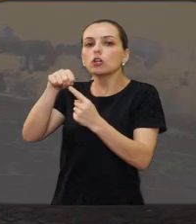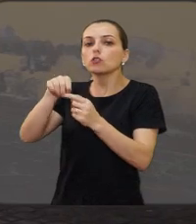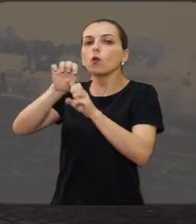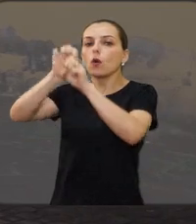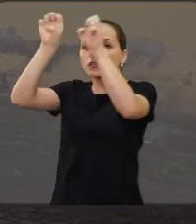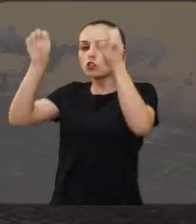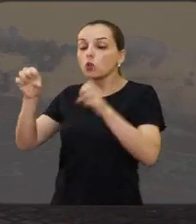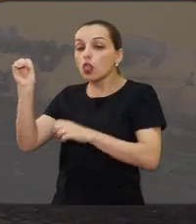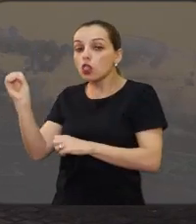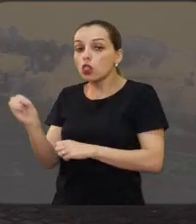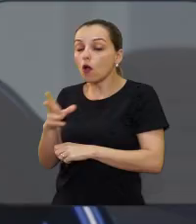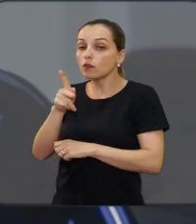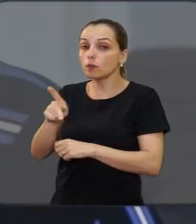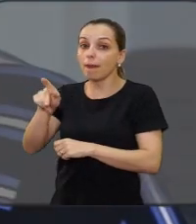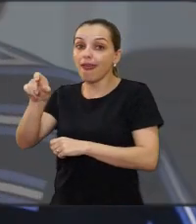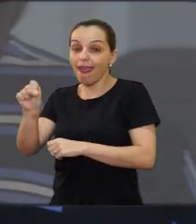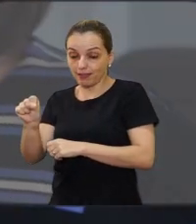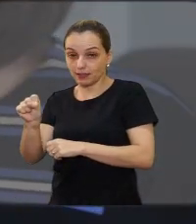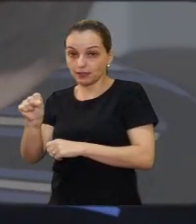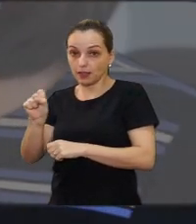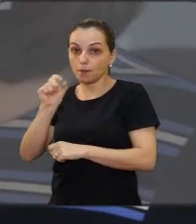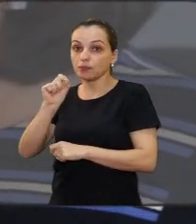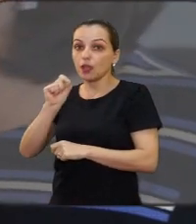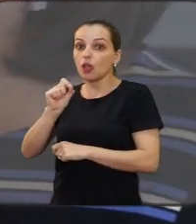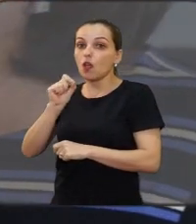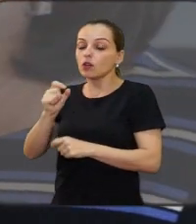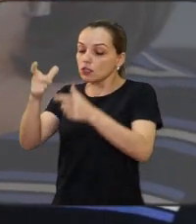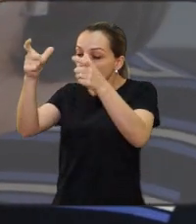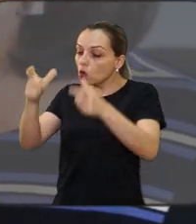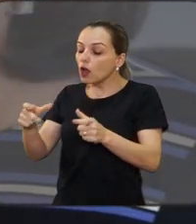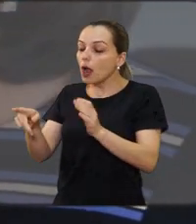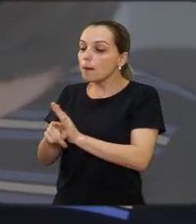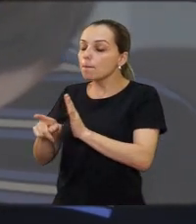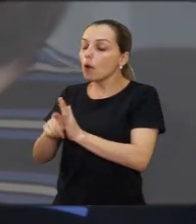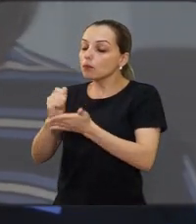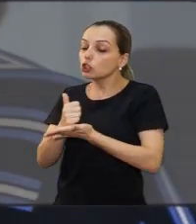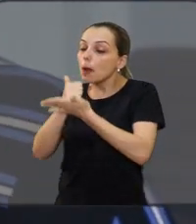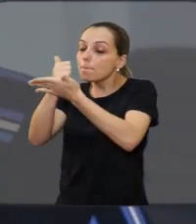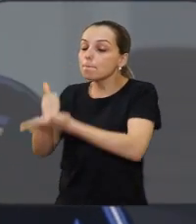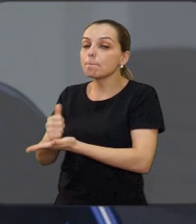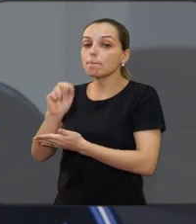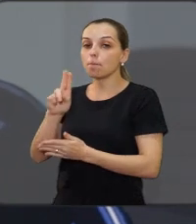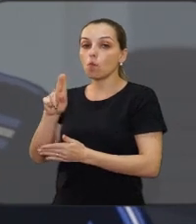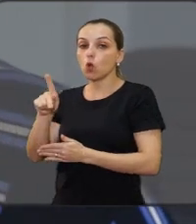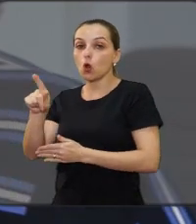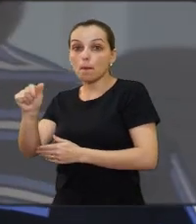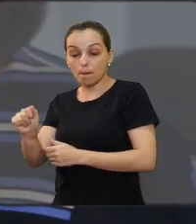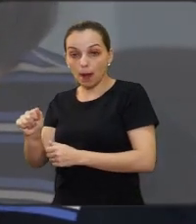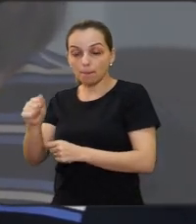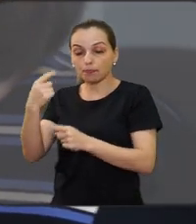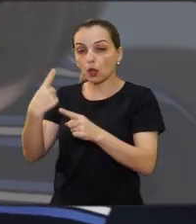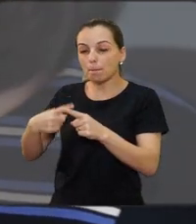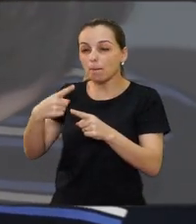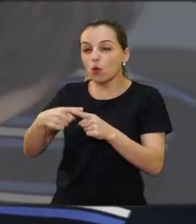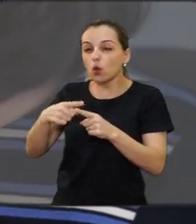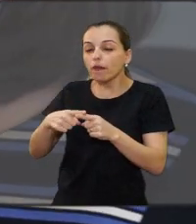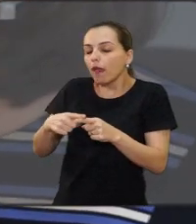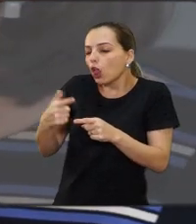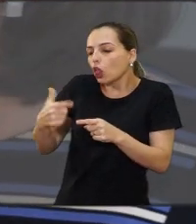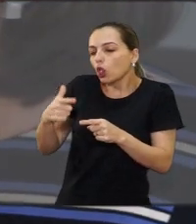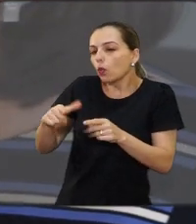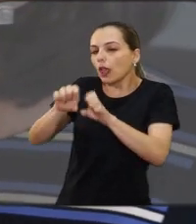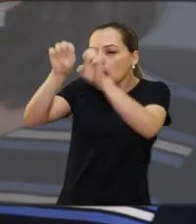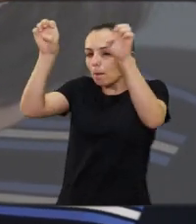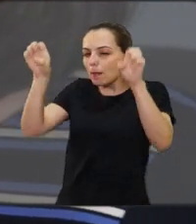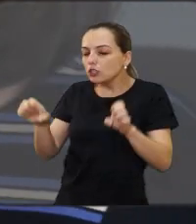nova estrutura do PS do Melhado. Vai ser uma unidade de retaguarda para as nossas três UPAs. Hoje, as nossas UPAs elas não têm uma estrutura